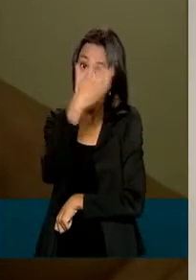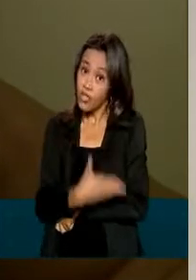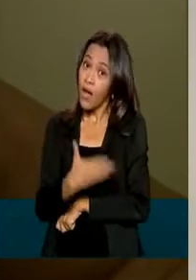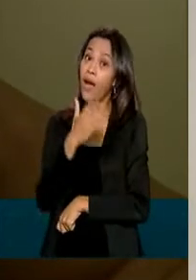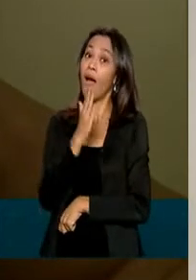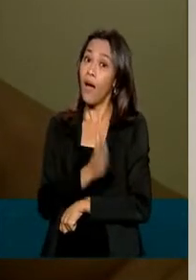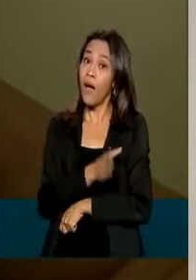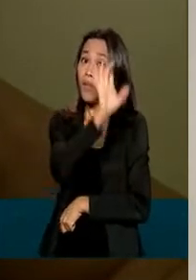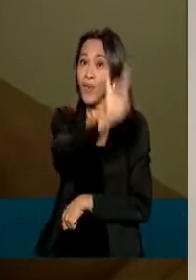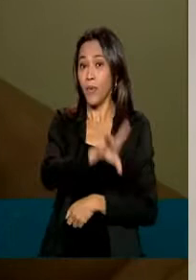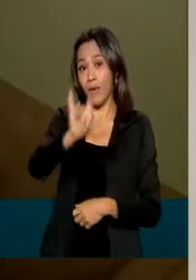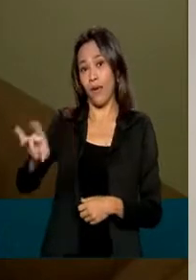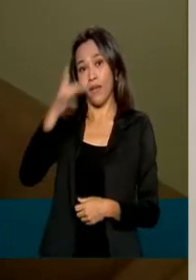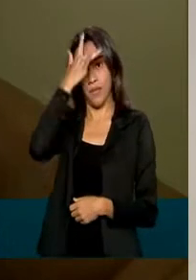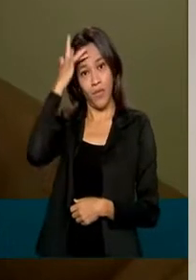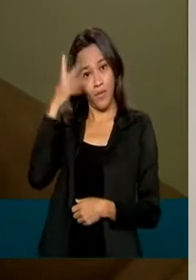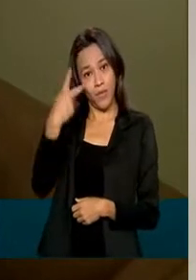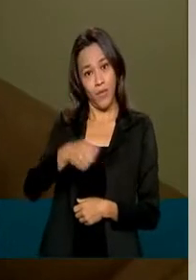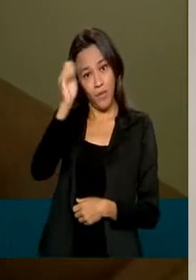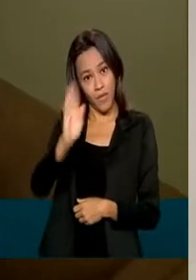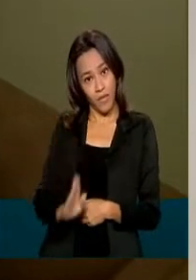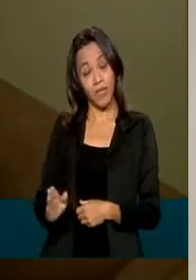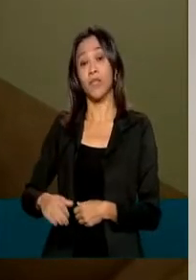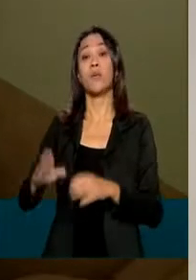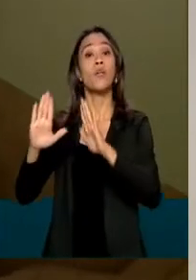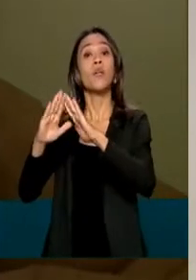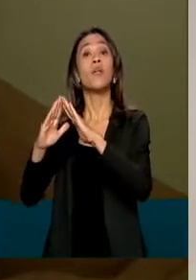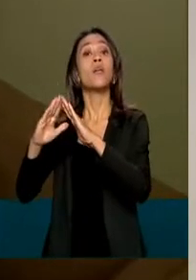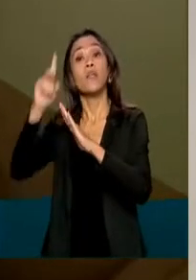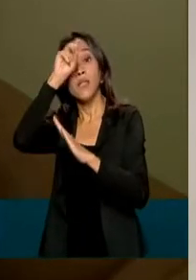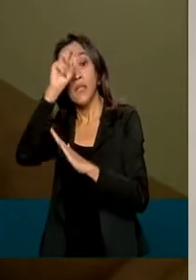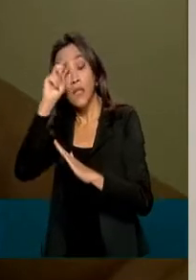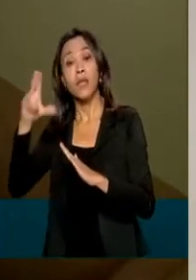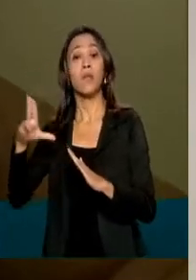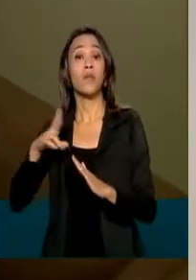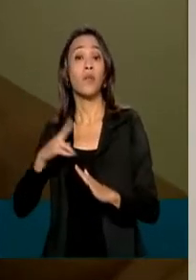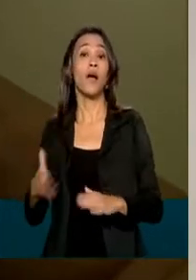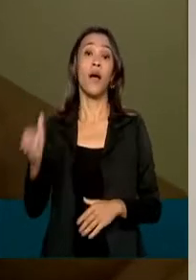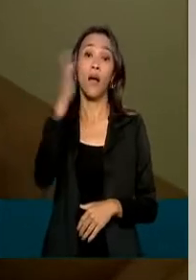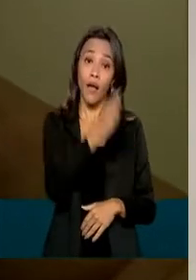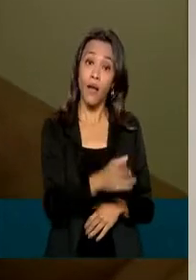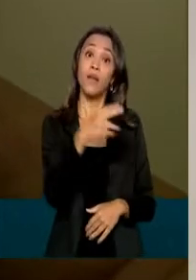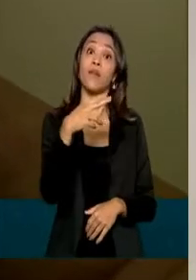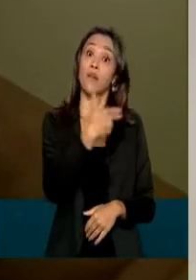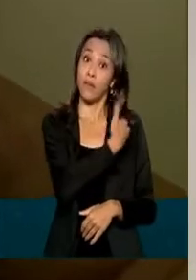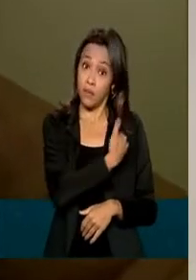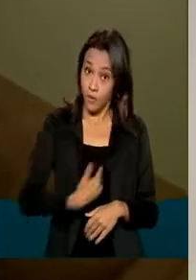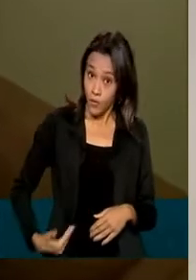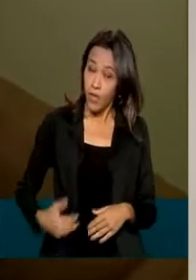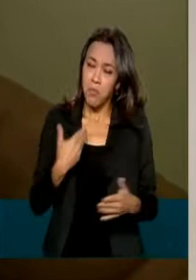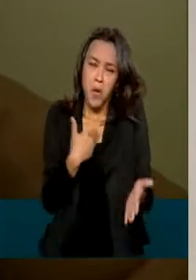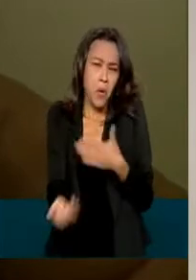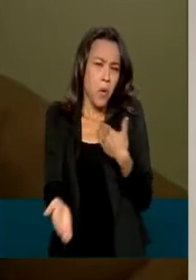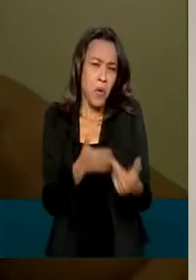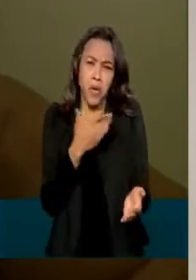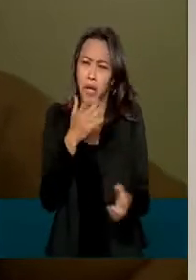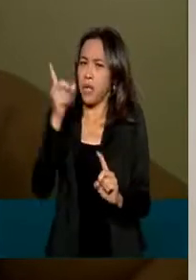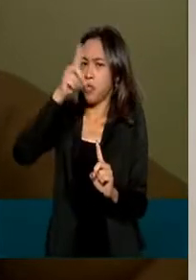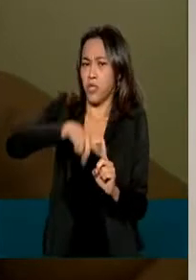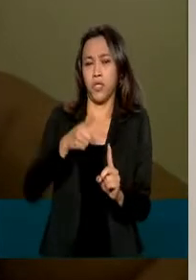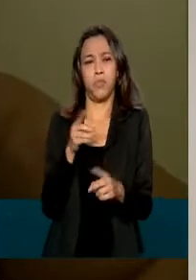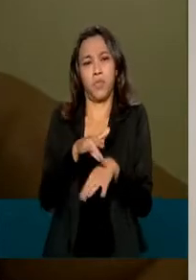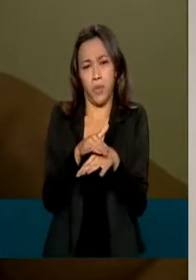por cada brasileiro, em rede pública ou privada, e para qualquer tipo de doença, inclusive a